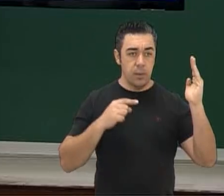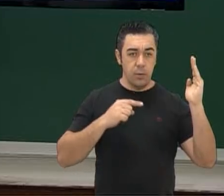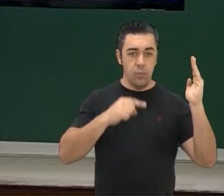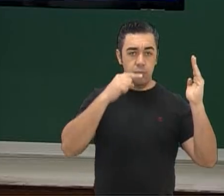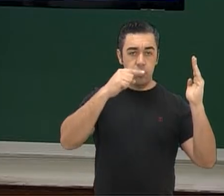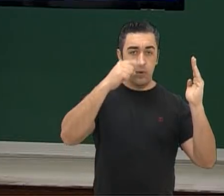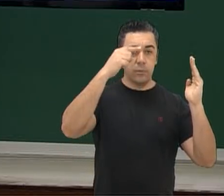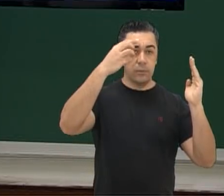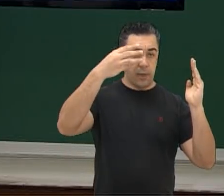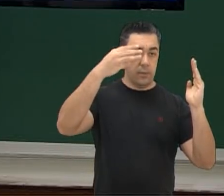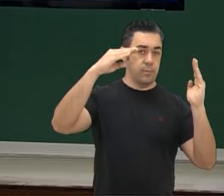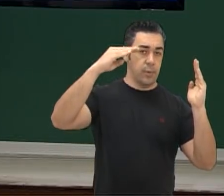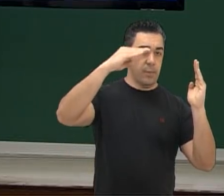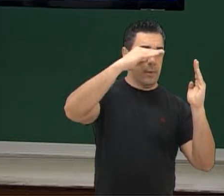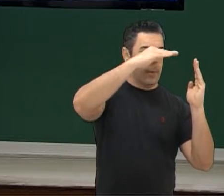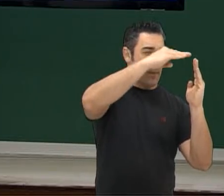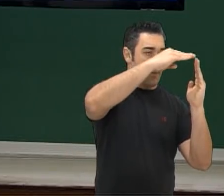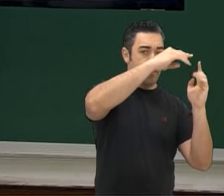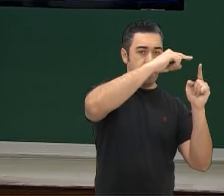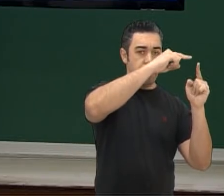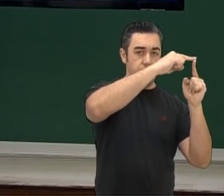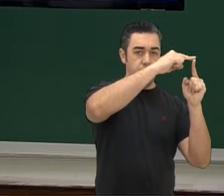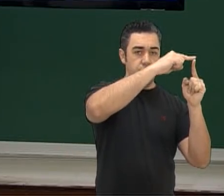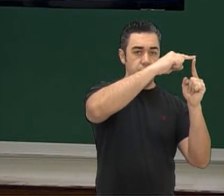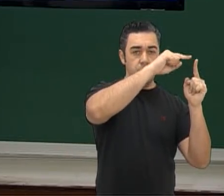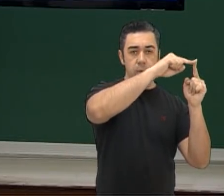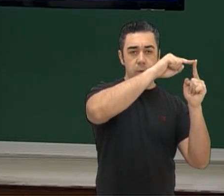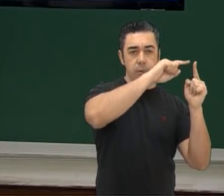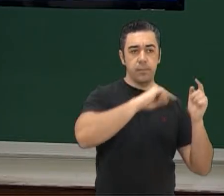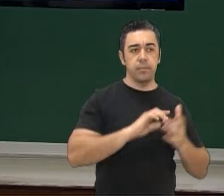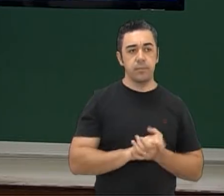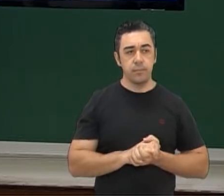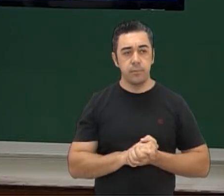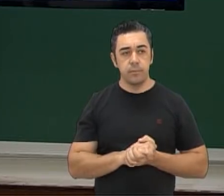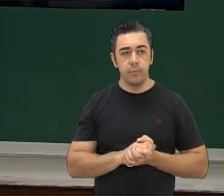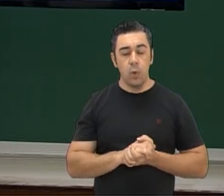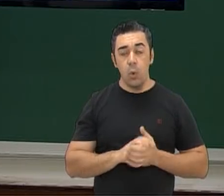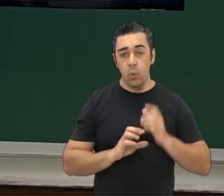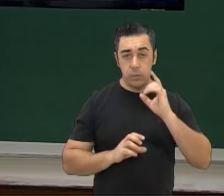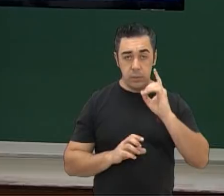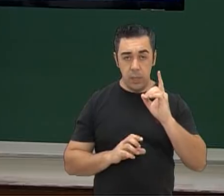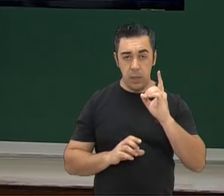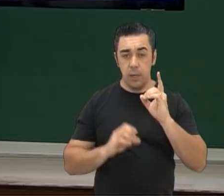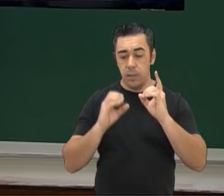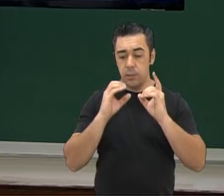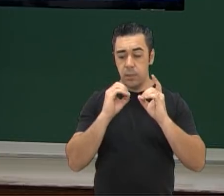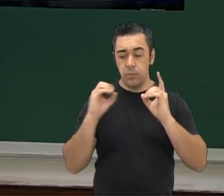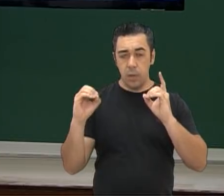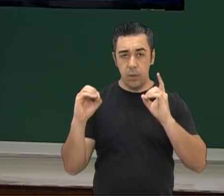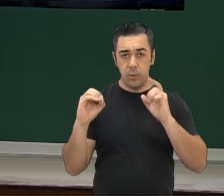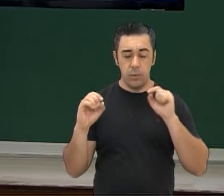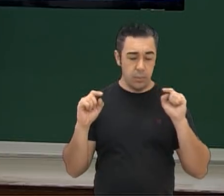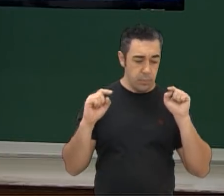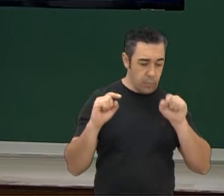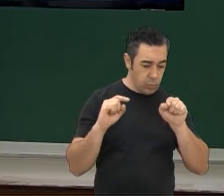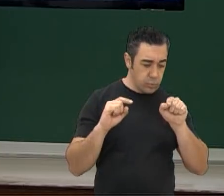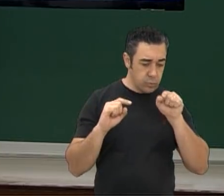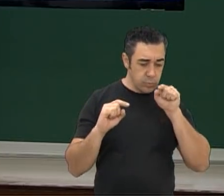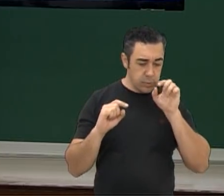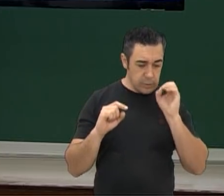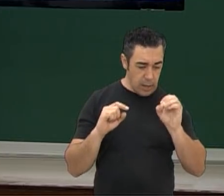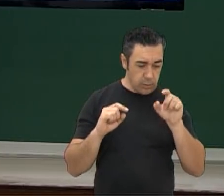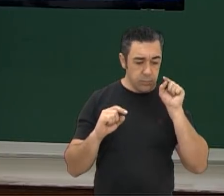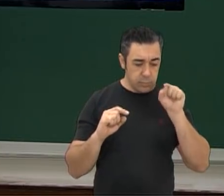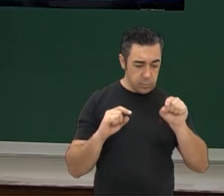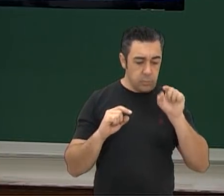e 3 no eixo Y. E assim se repete para a letra C, que é outro ponto, que